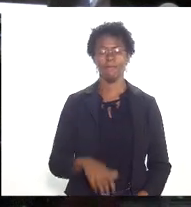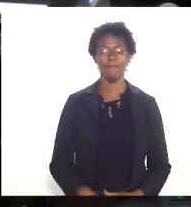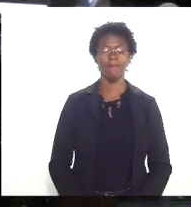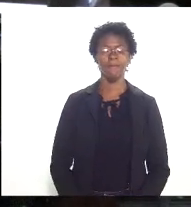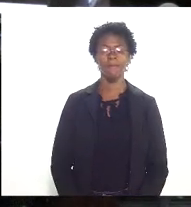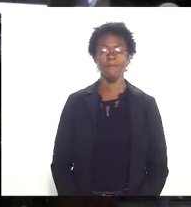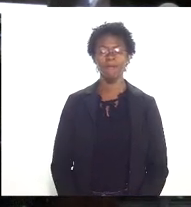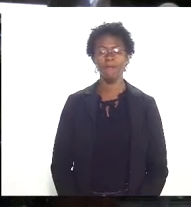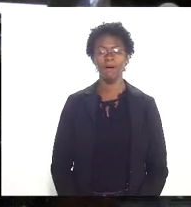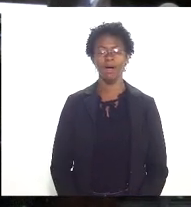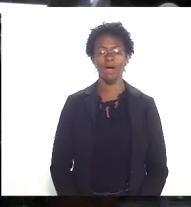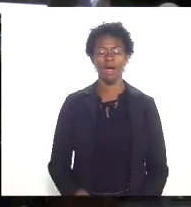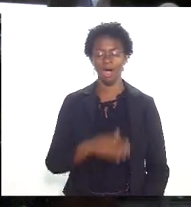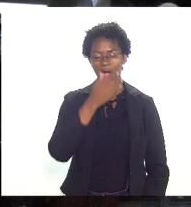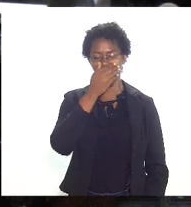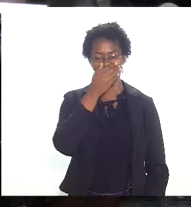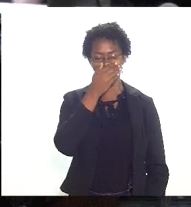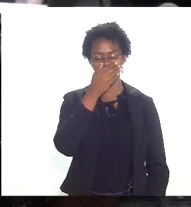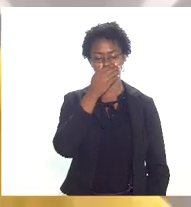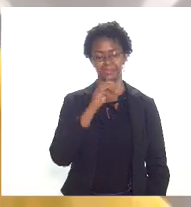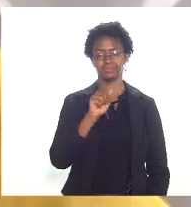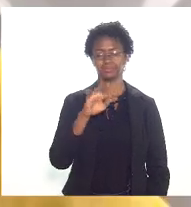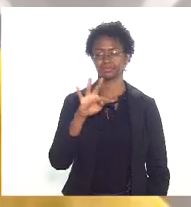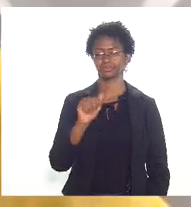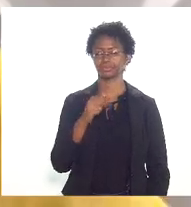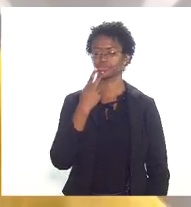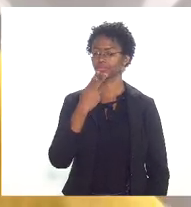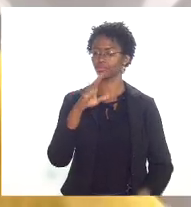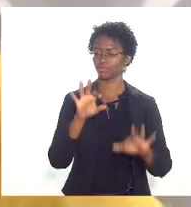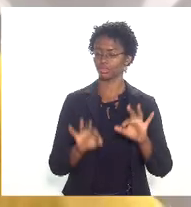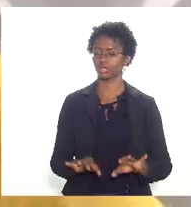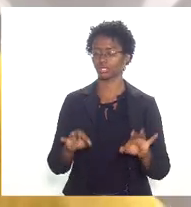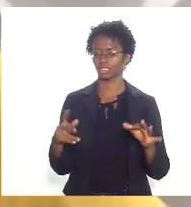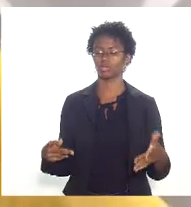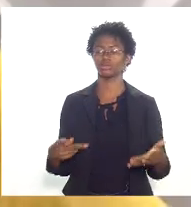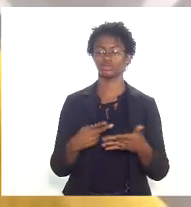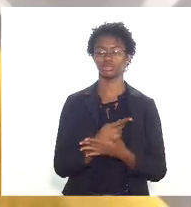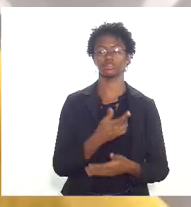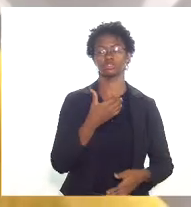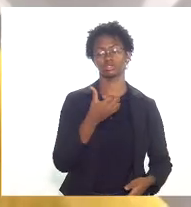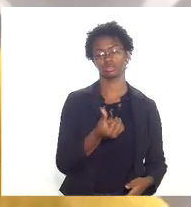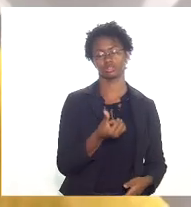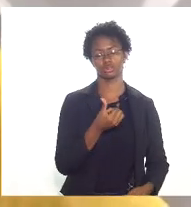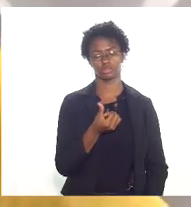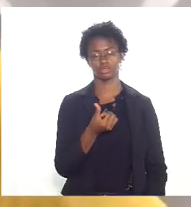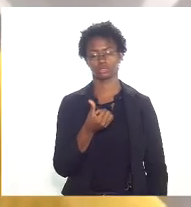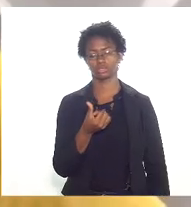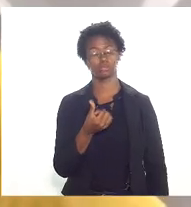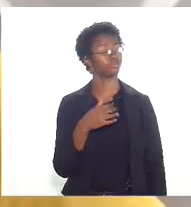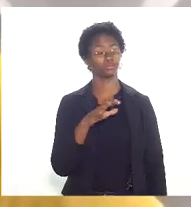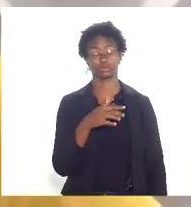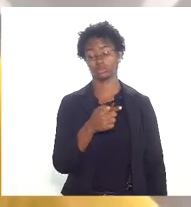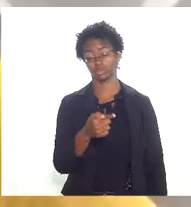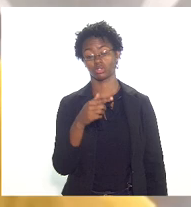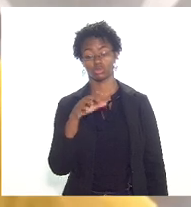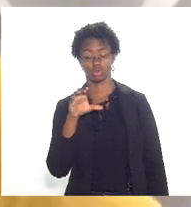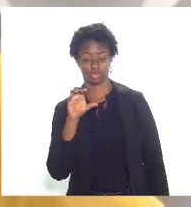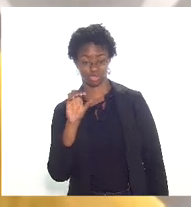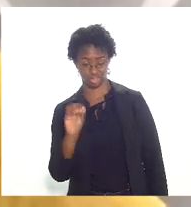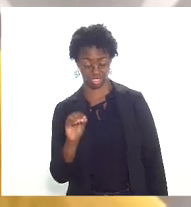ata da sessão anterior a marca reflete com exatidão o ocorrido na 60ª sessão extraordinária